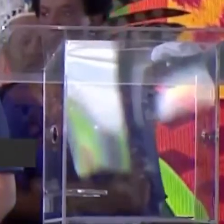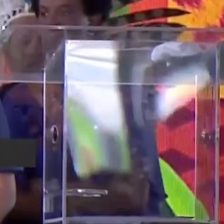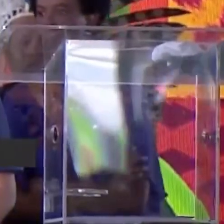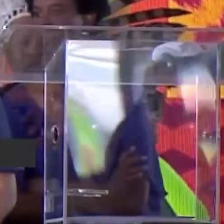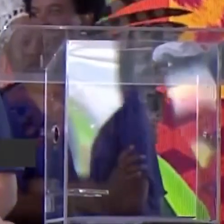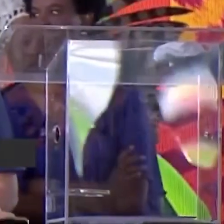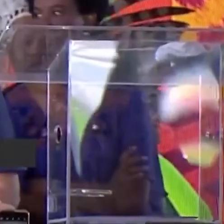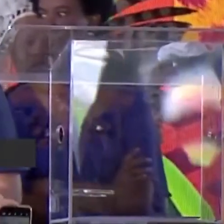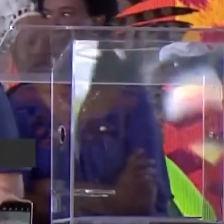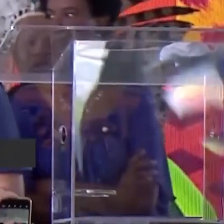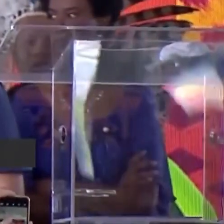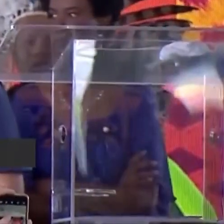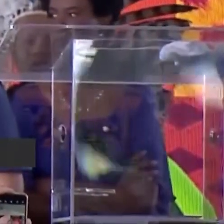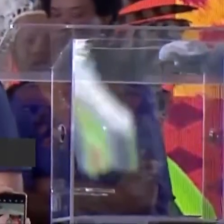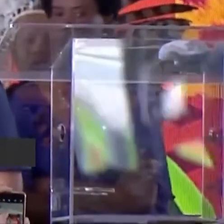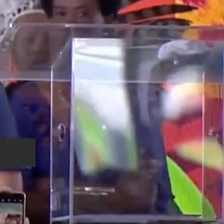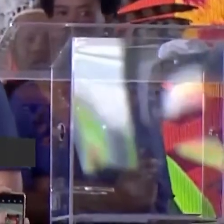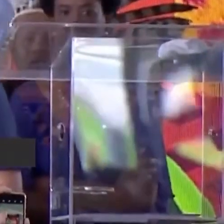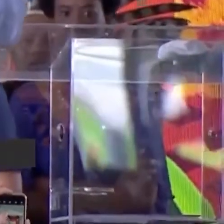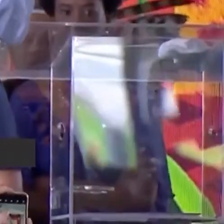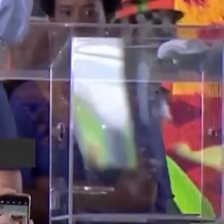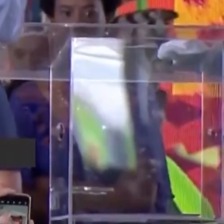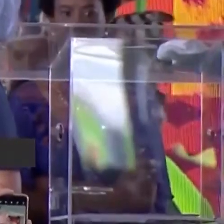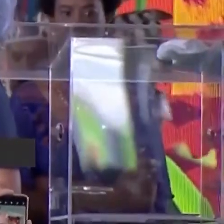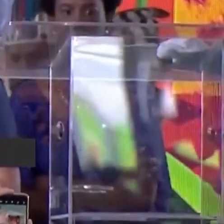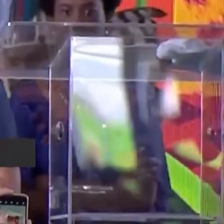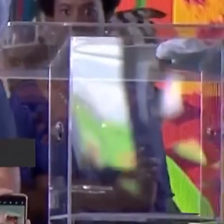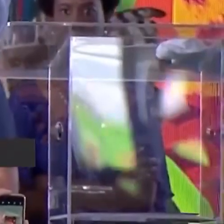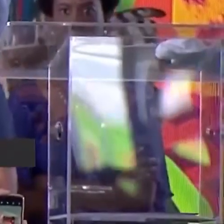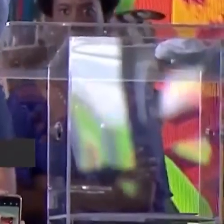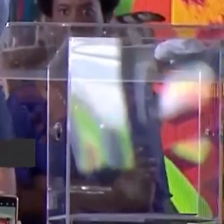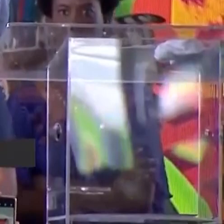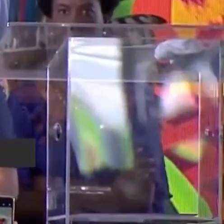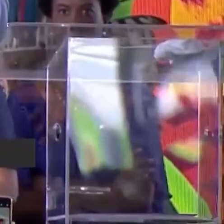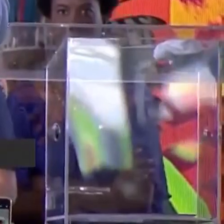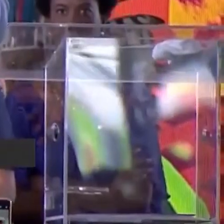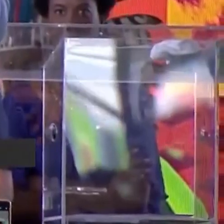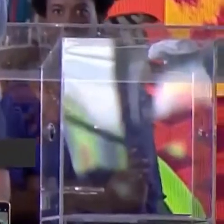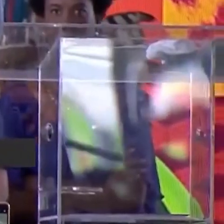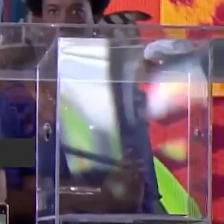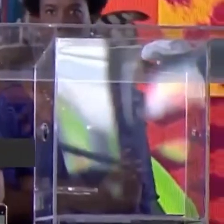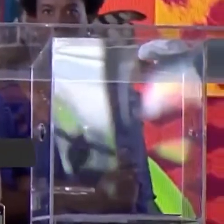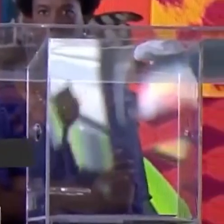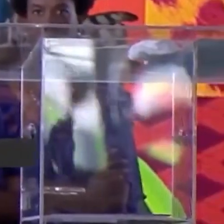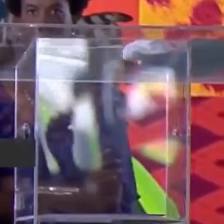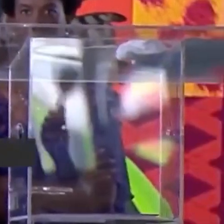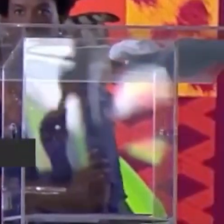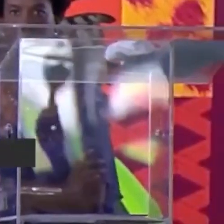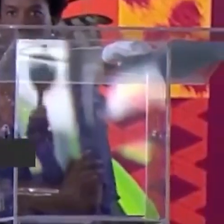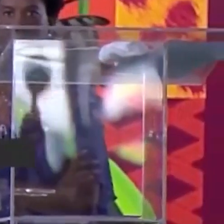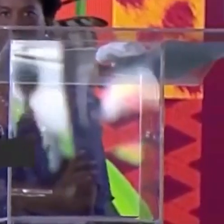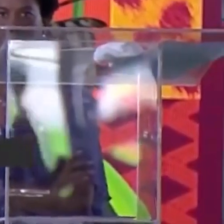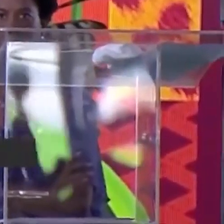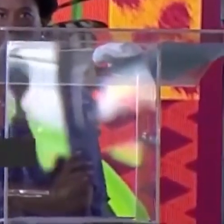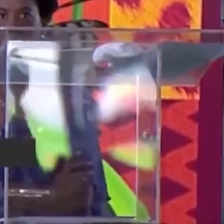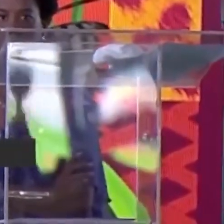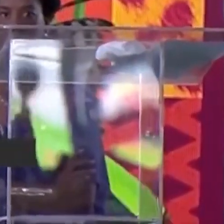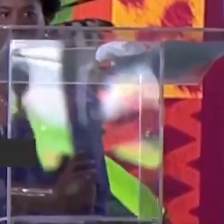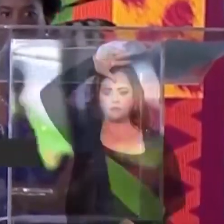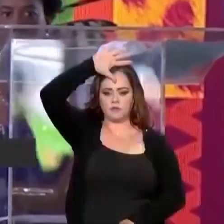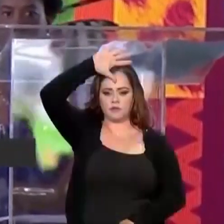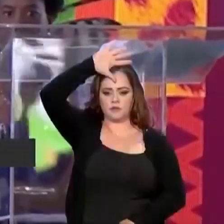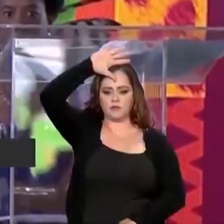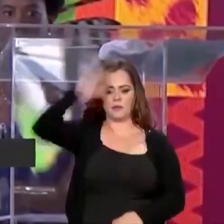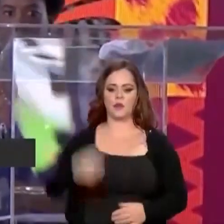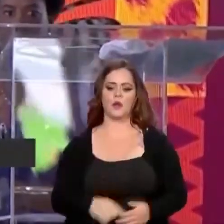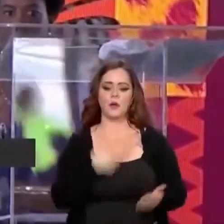é de 4 anos. E nesses 4 anos, nós vamos fazer mais do que fizemos nos outros 8 anos que